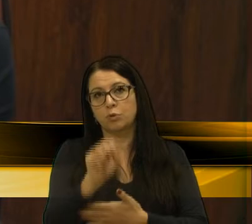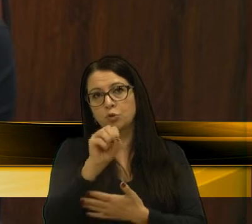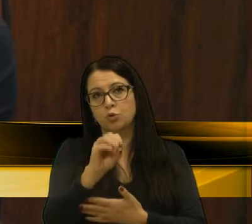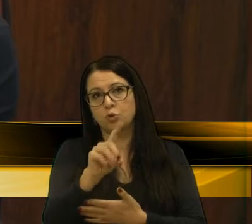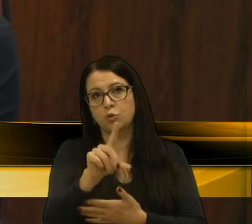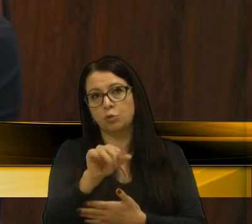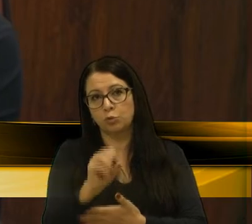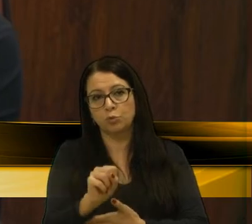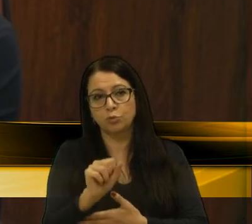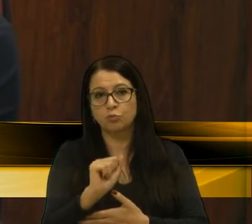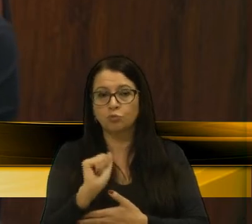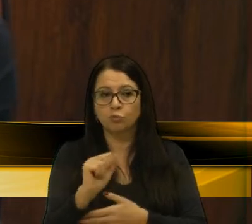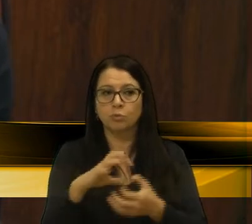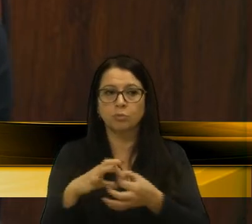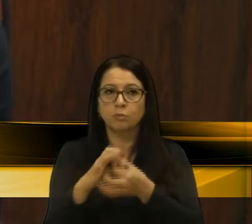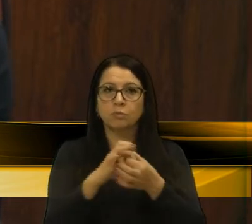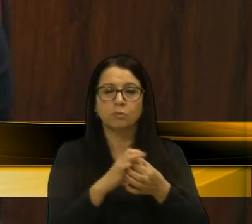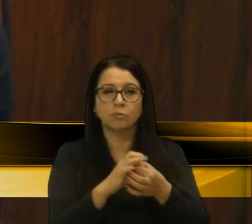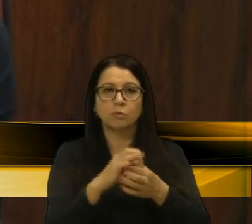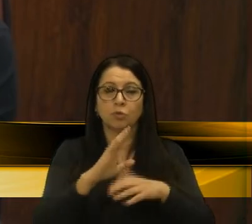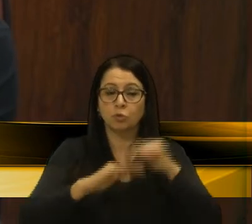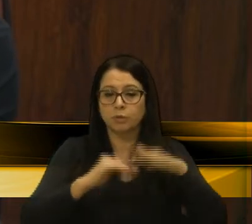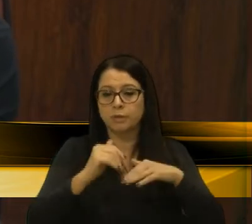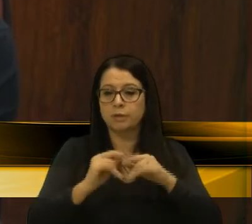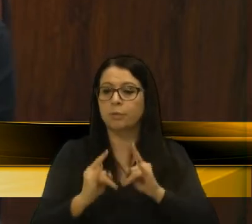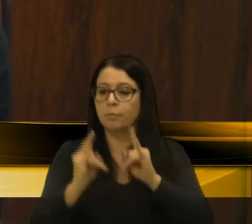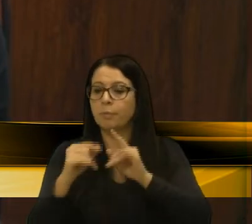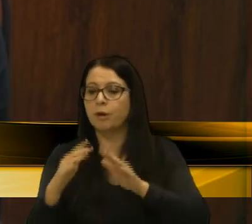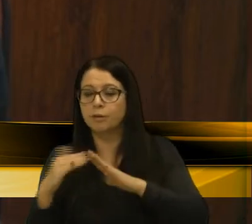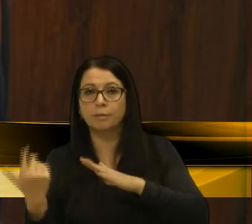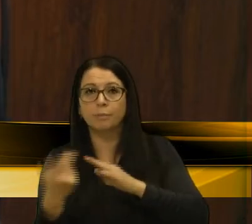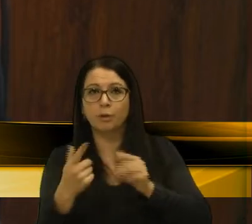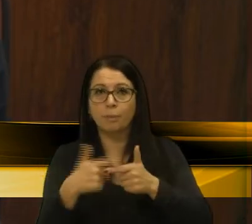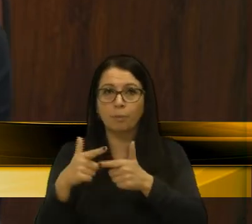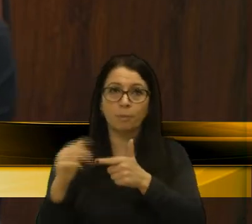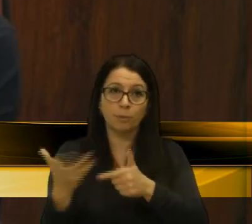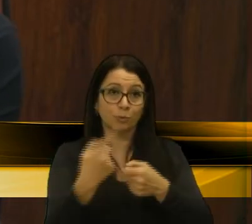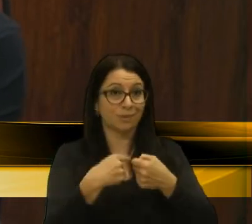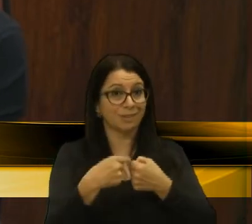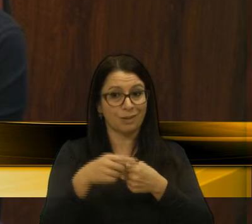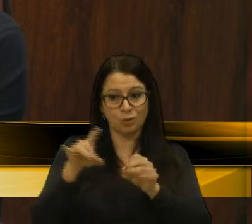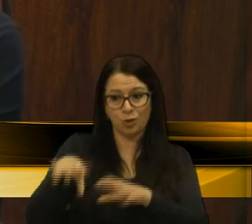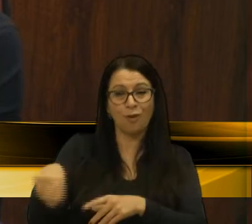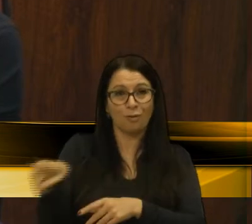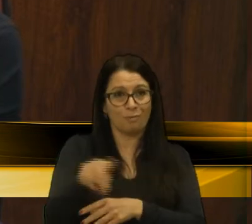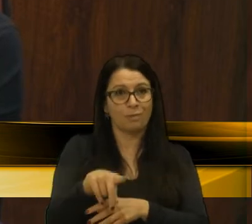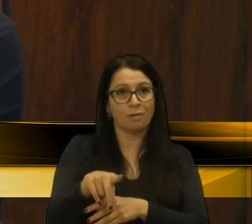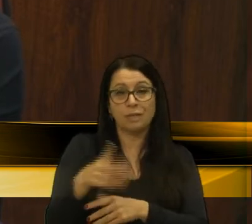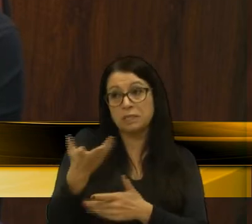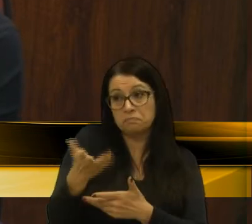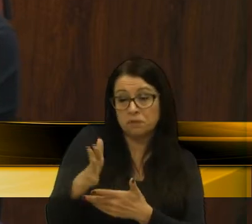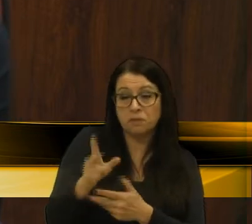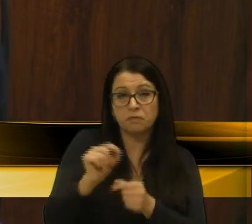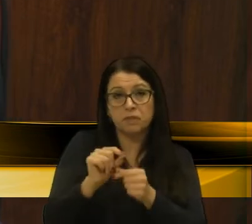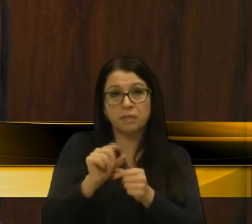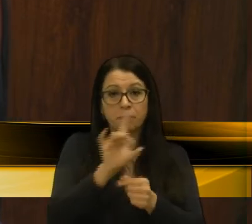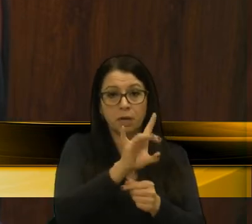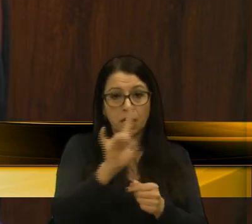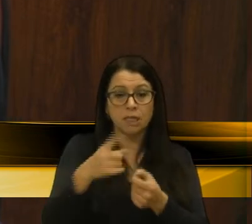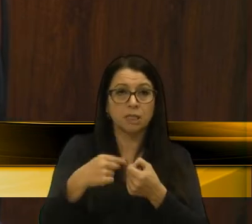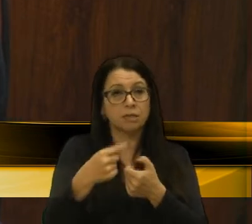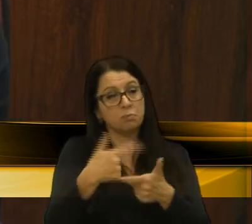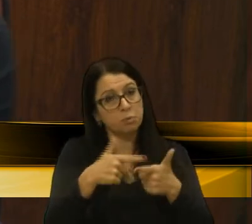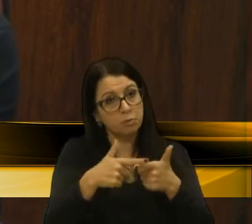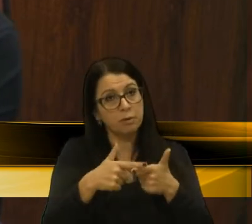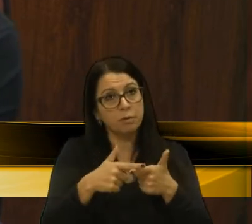de forma conjunta, ou de resíduos de construção civil, que é um problema para todas as cidades, e talvez fazer um equipamento para cada cidade seja um problema,